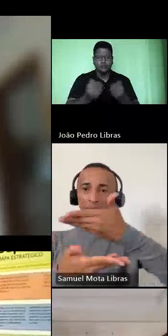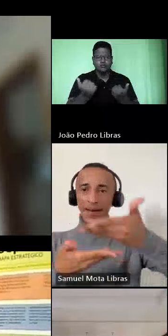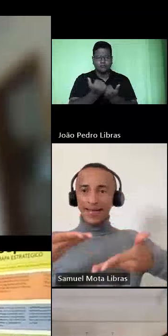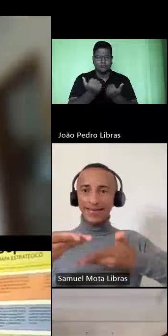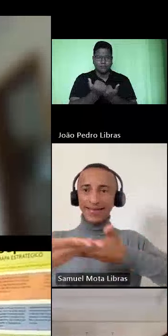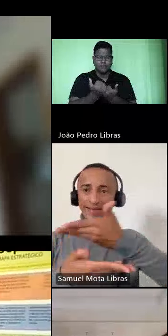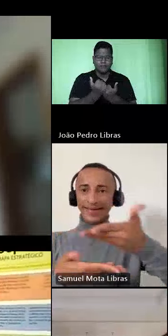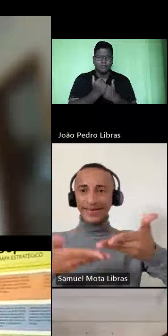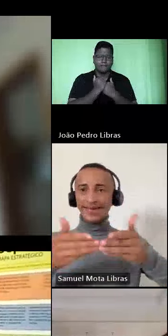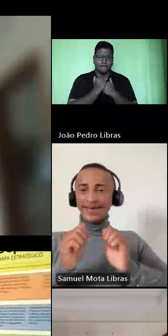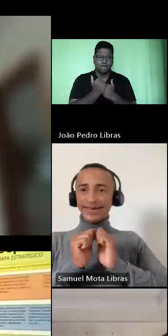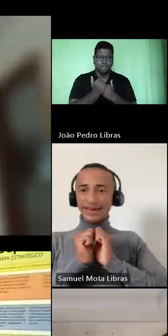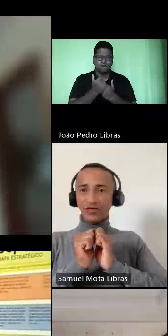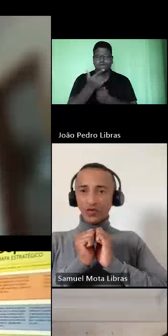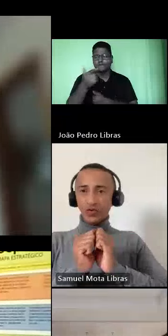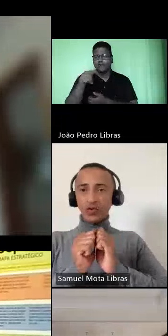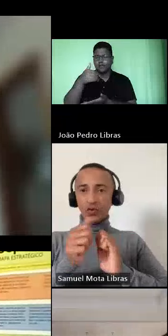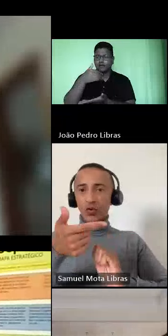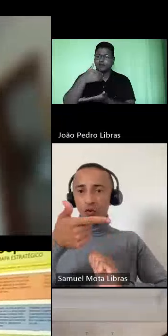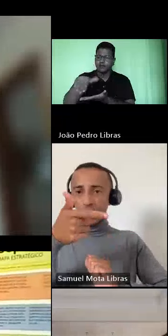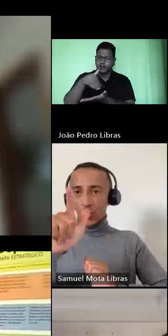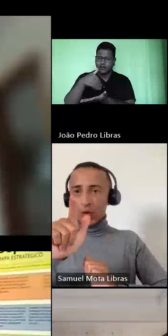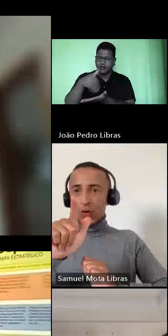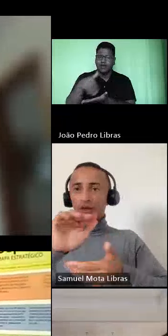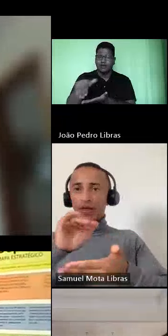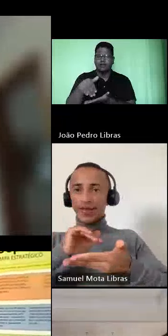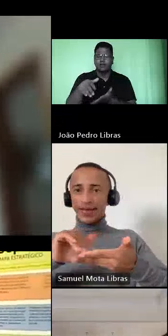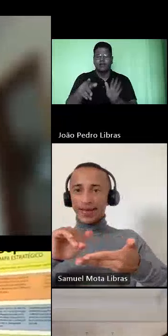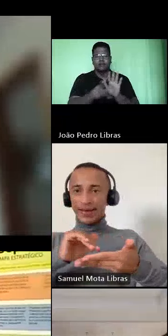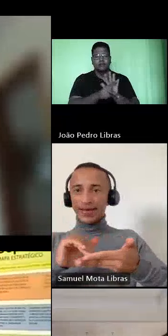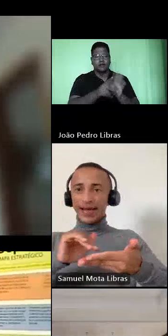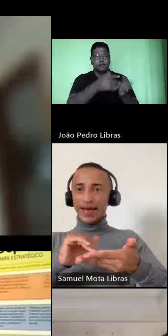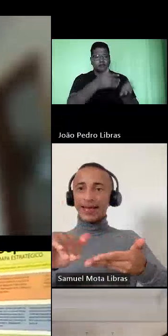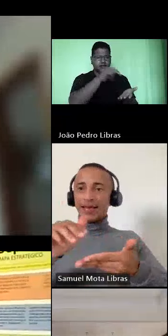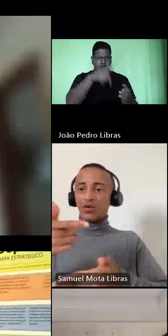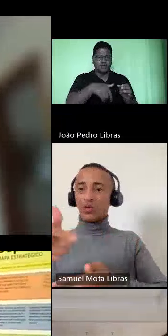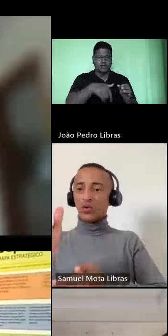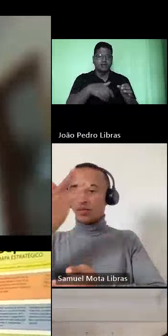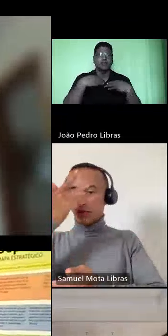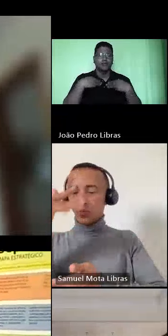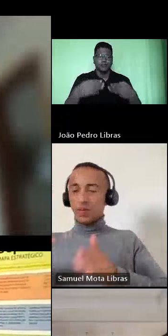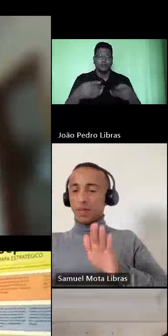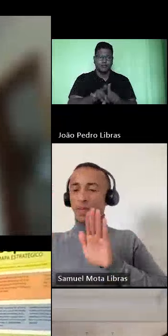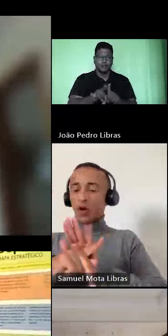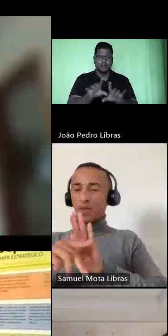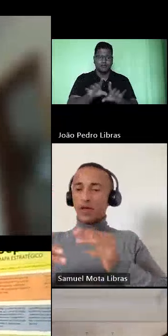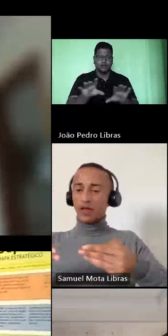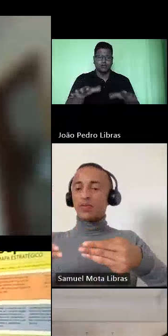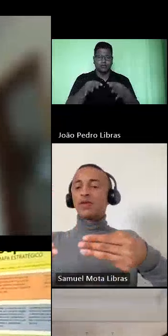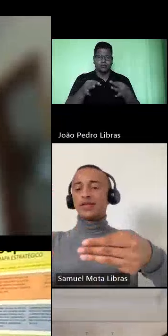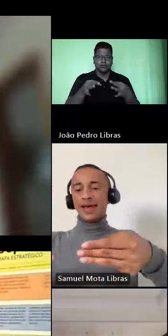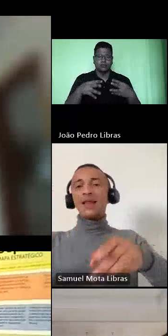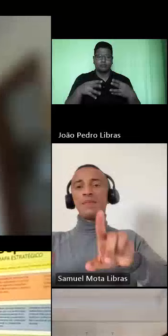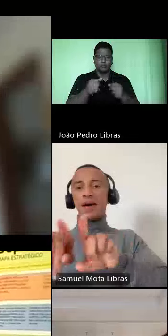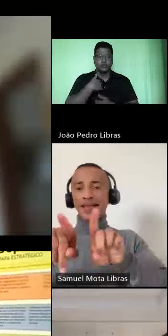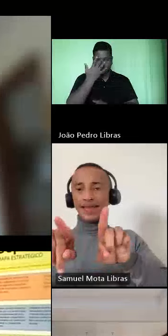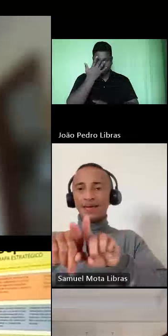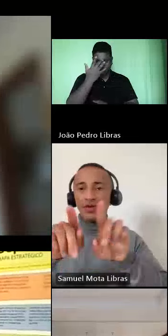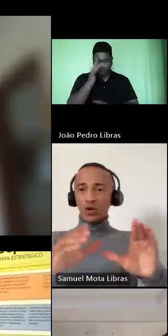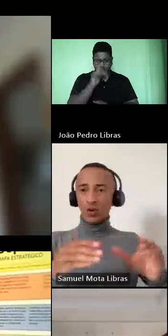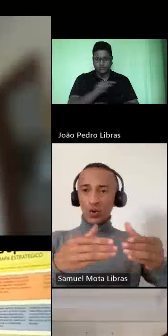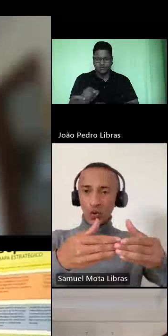os as outras secretarias as assessor especiais aqui do ministério e mas Sobretudo com a equipe né Eu acho que isso é tudo